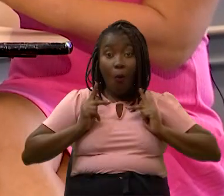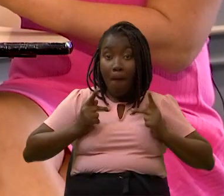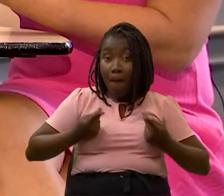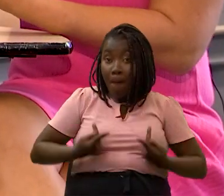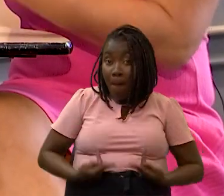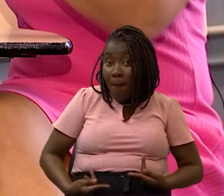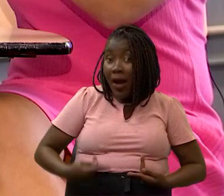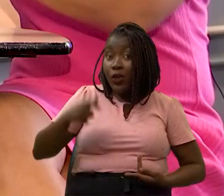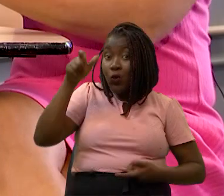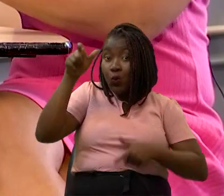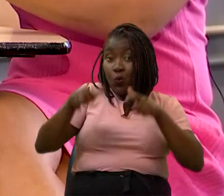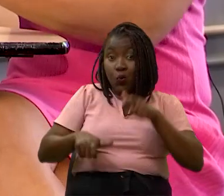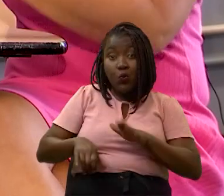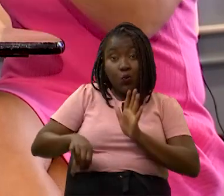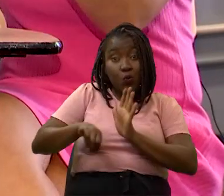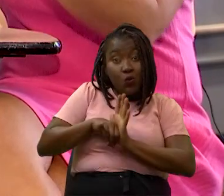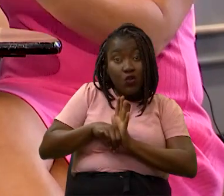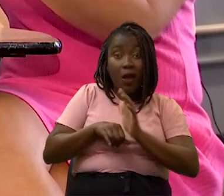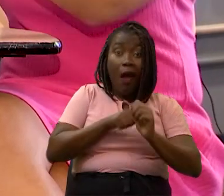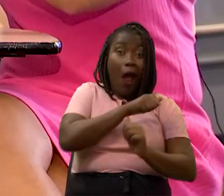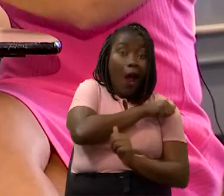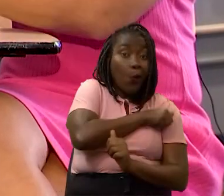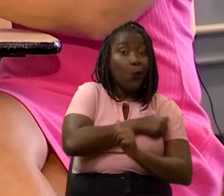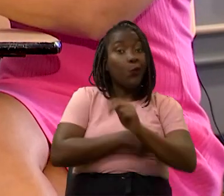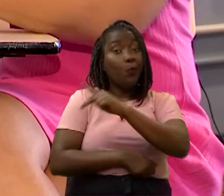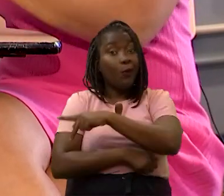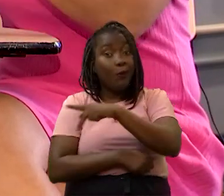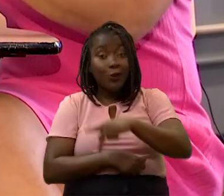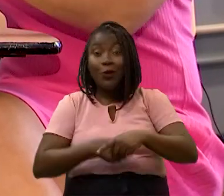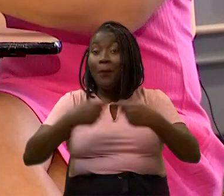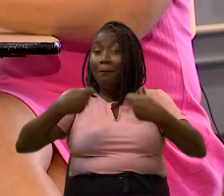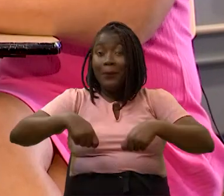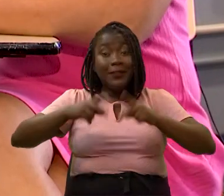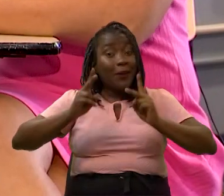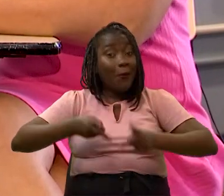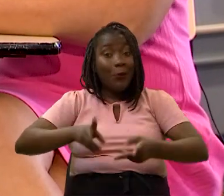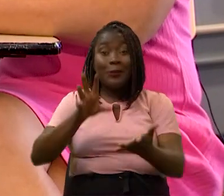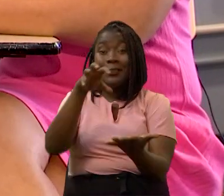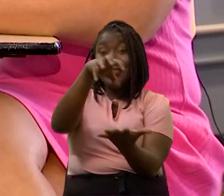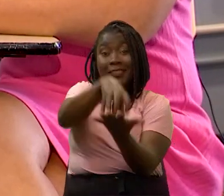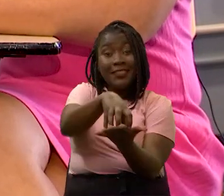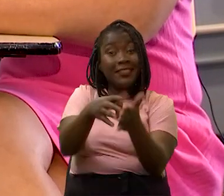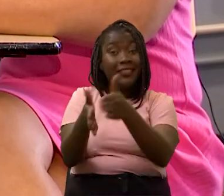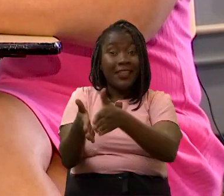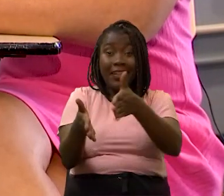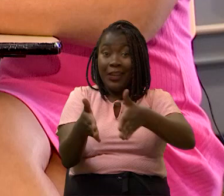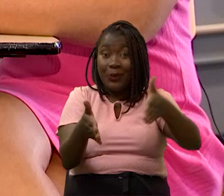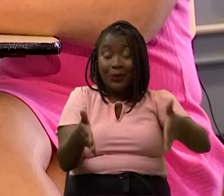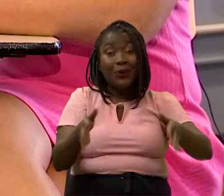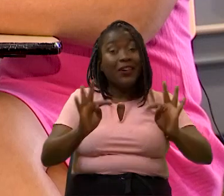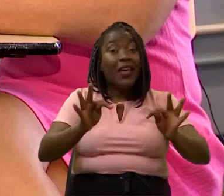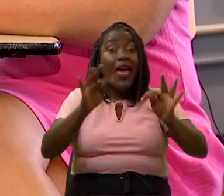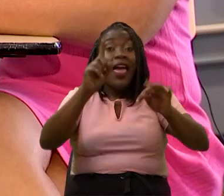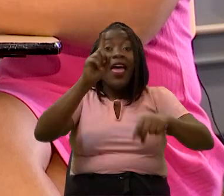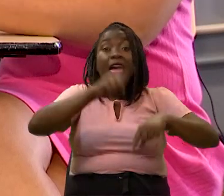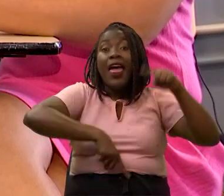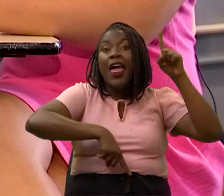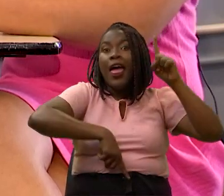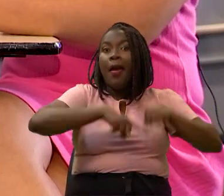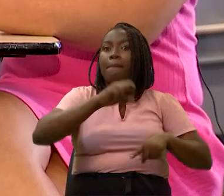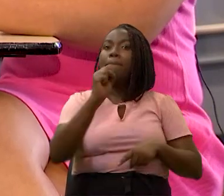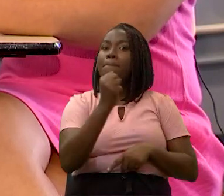relações humanas, o sujeito, o aluno e o professor precisam continuar sendo o centro desse processo. A